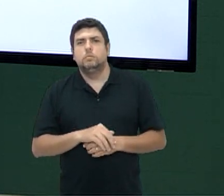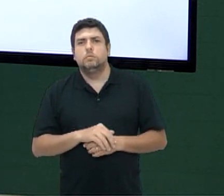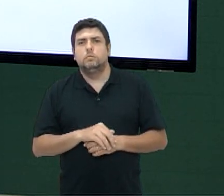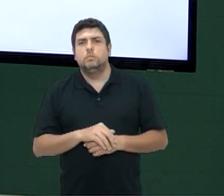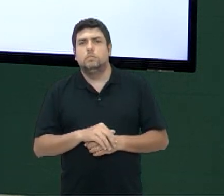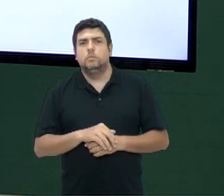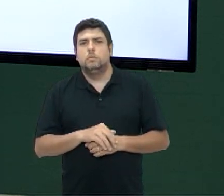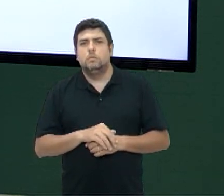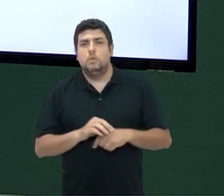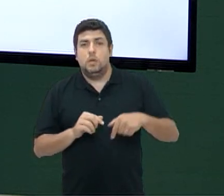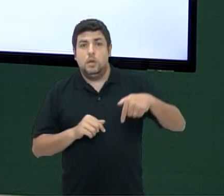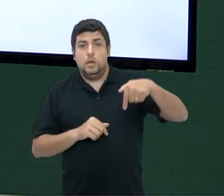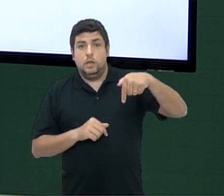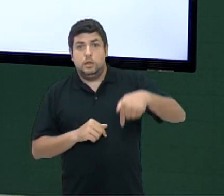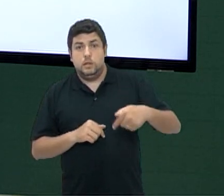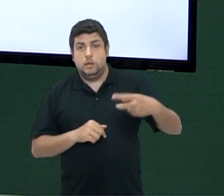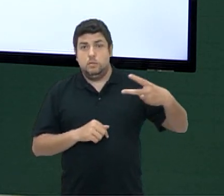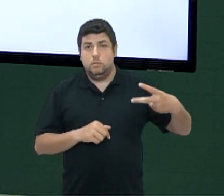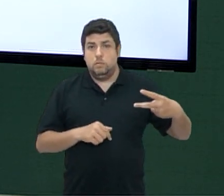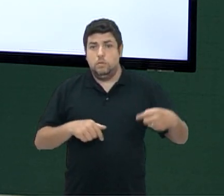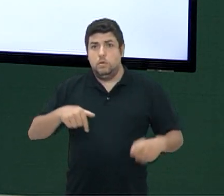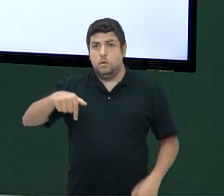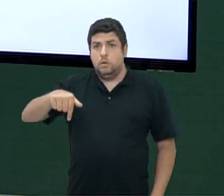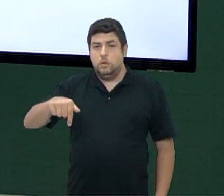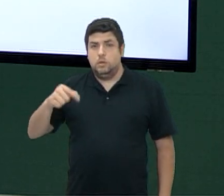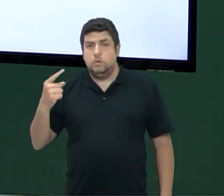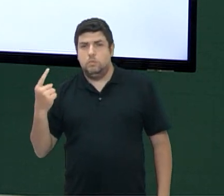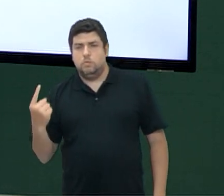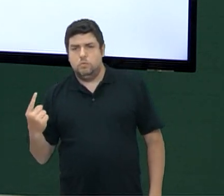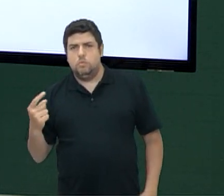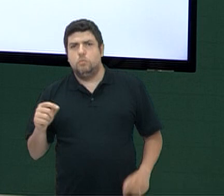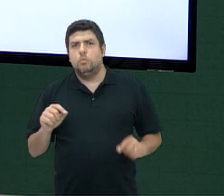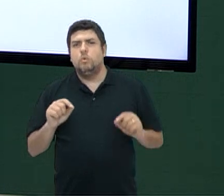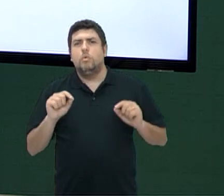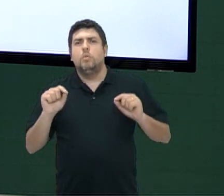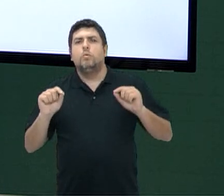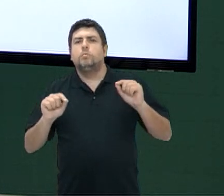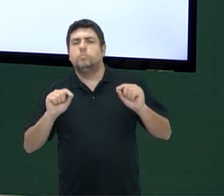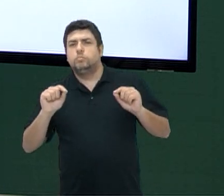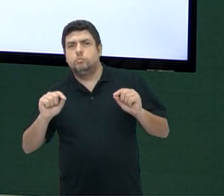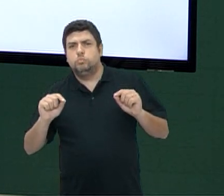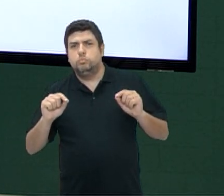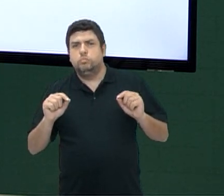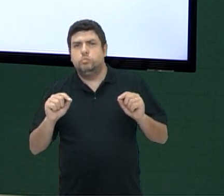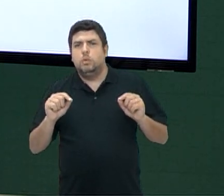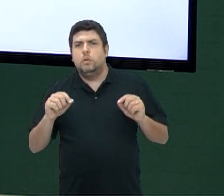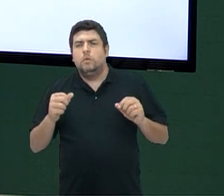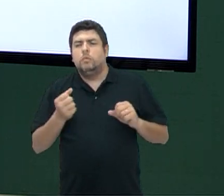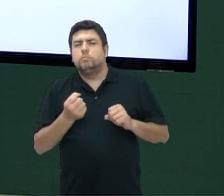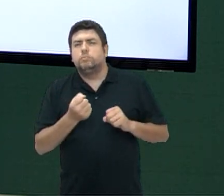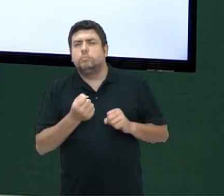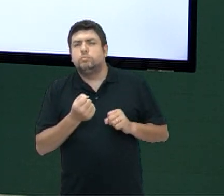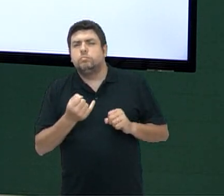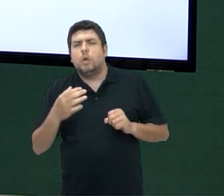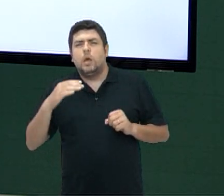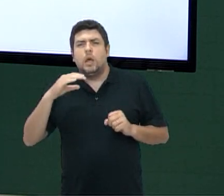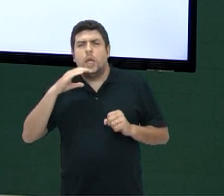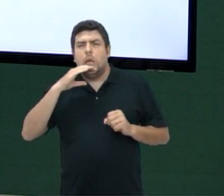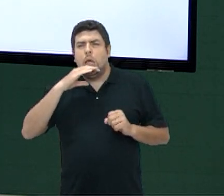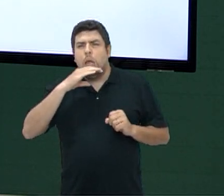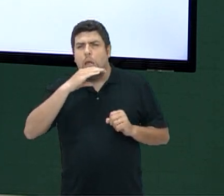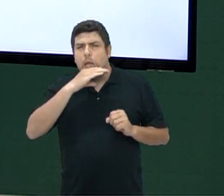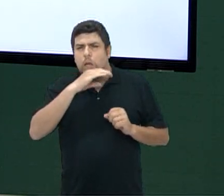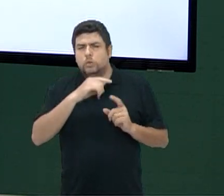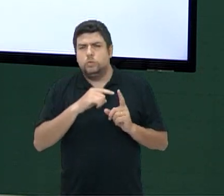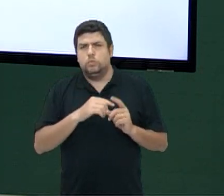Q1, que representam a quantidade de calor representativa desse sistema, onde a quantidade